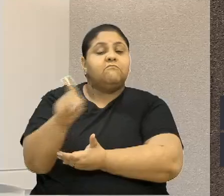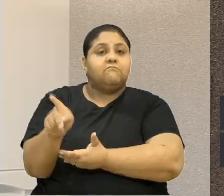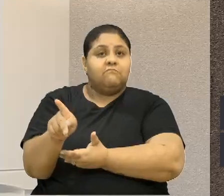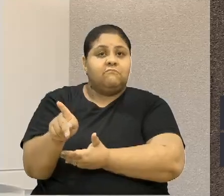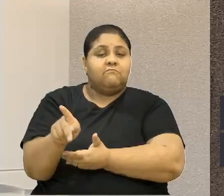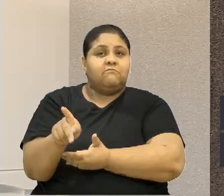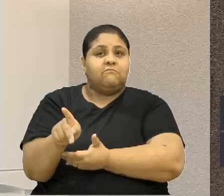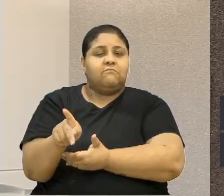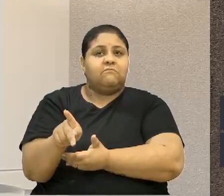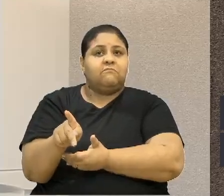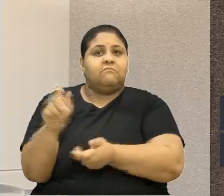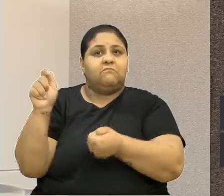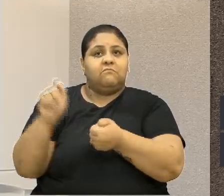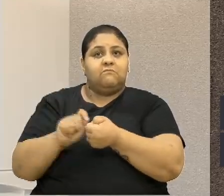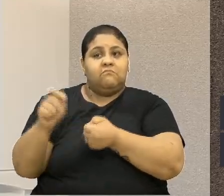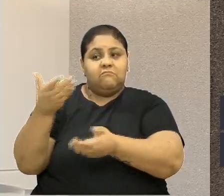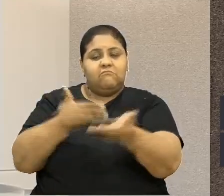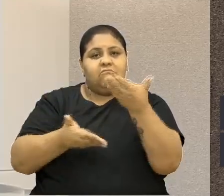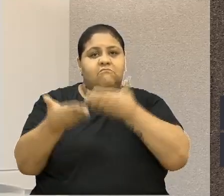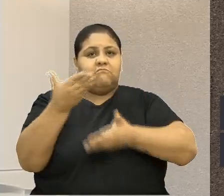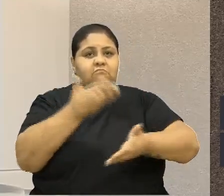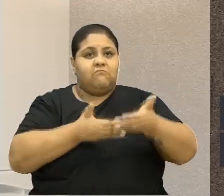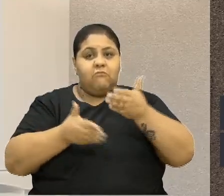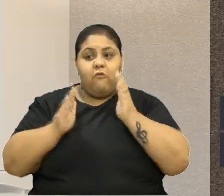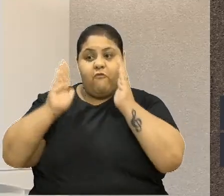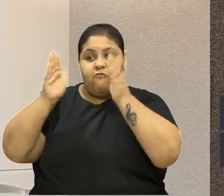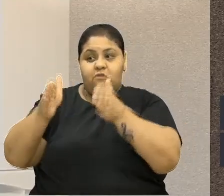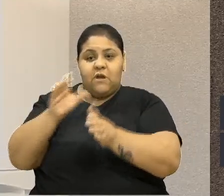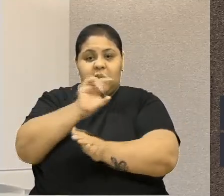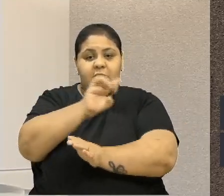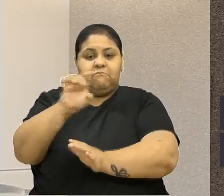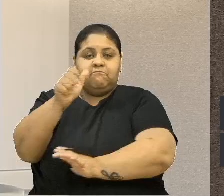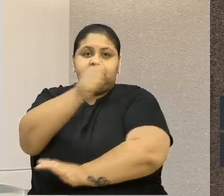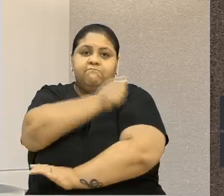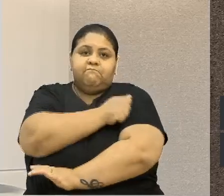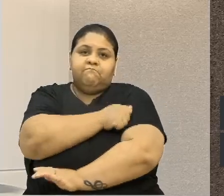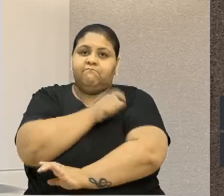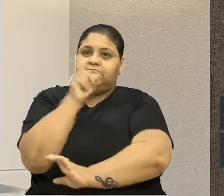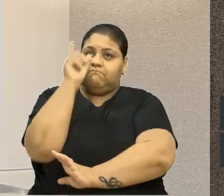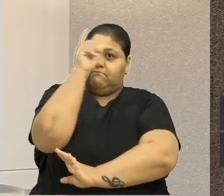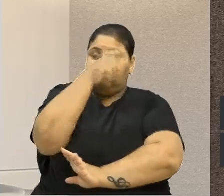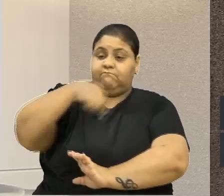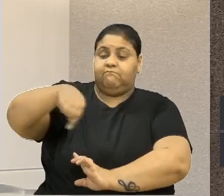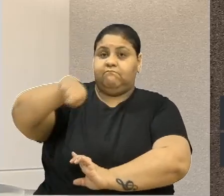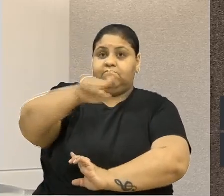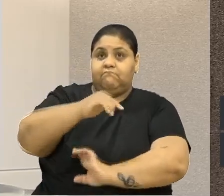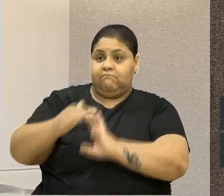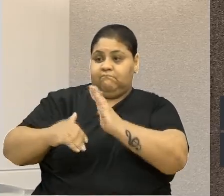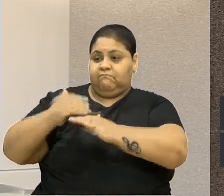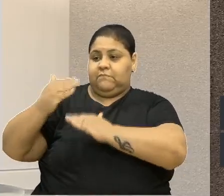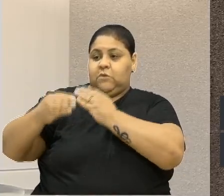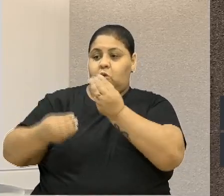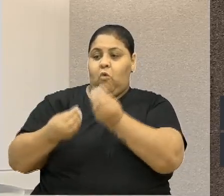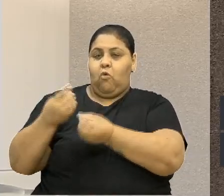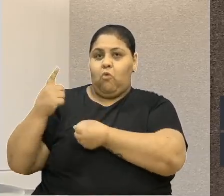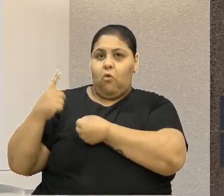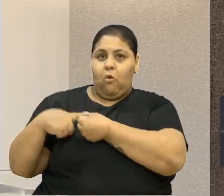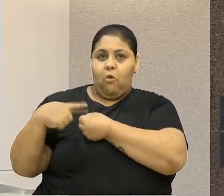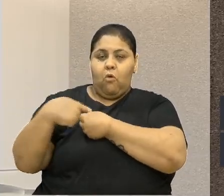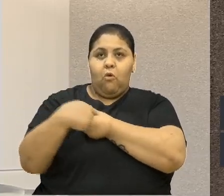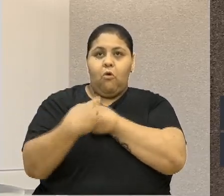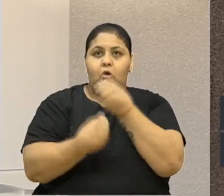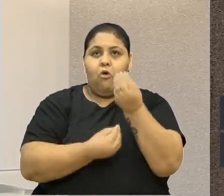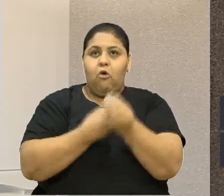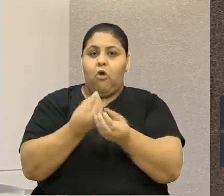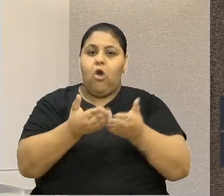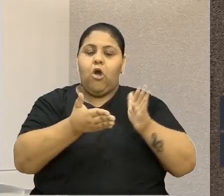para que façam um atendimento dirigido a cada aluno nas suas dificuldades e a gente possa evoluir como cidade e como